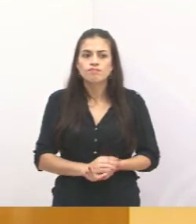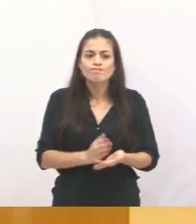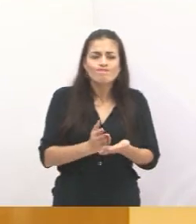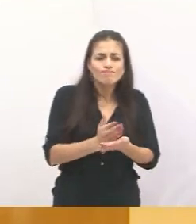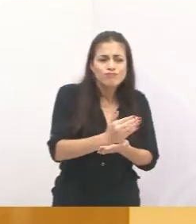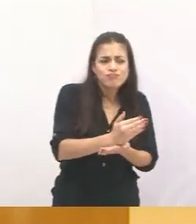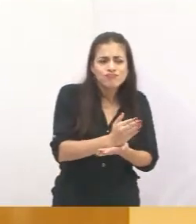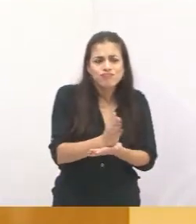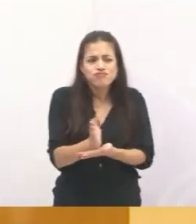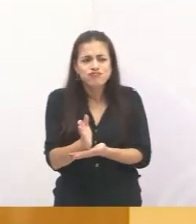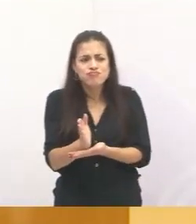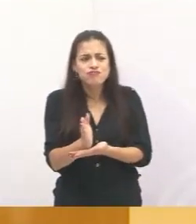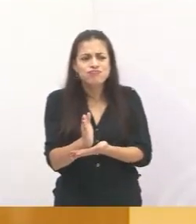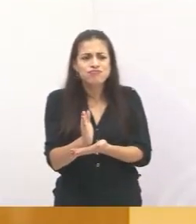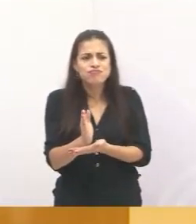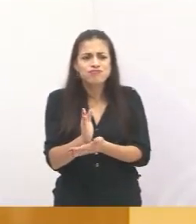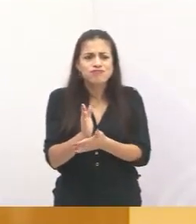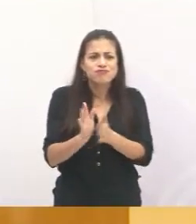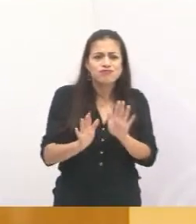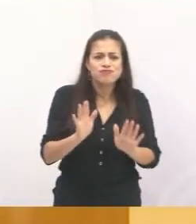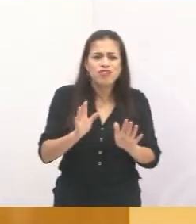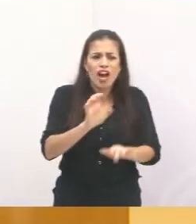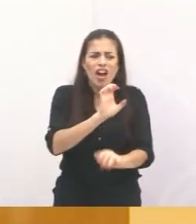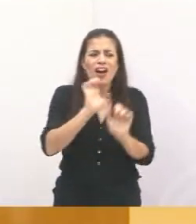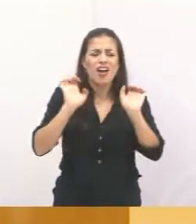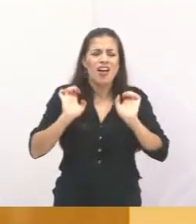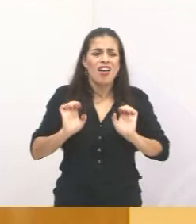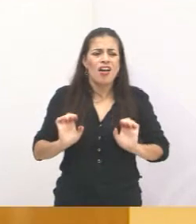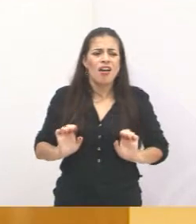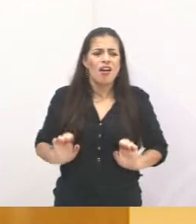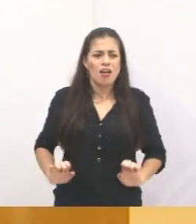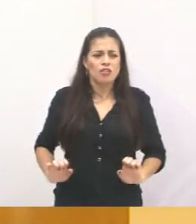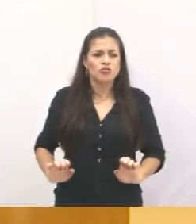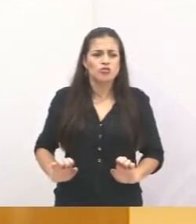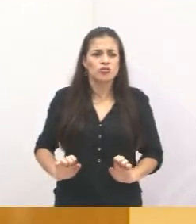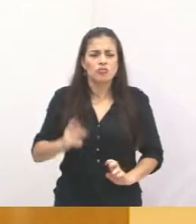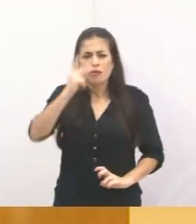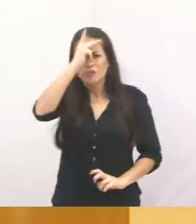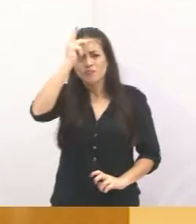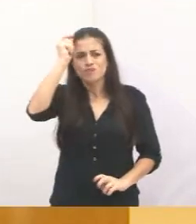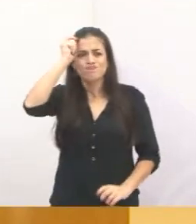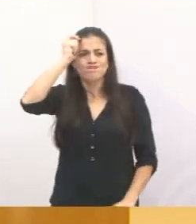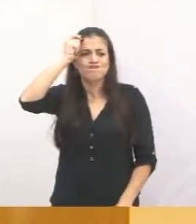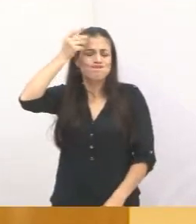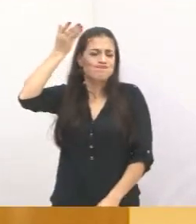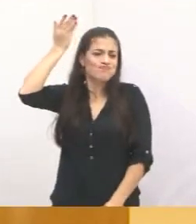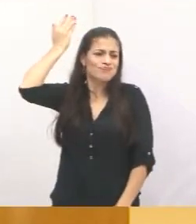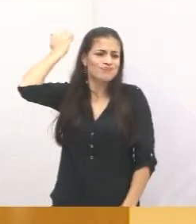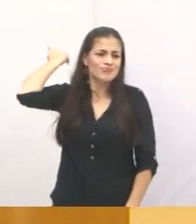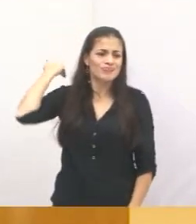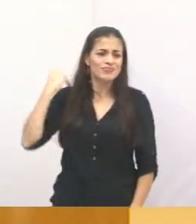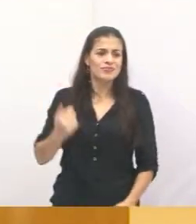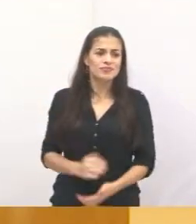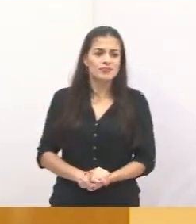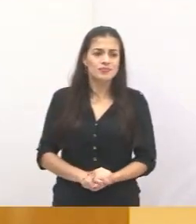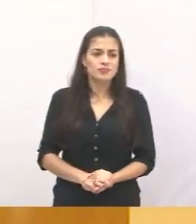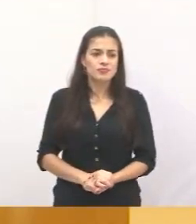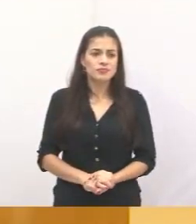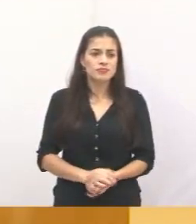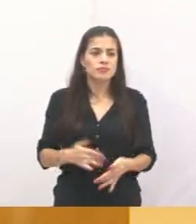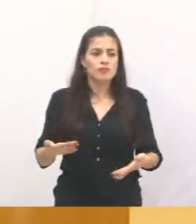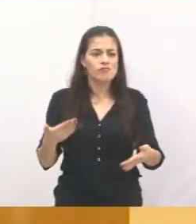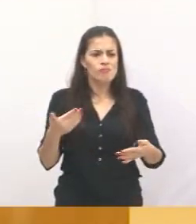desvios, né, segundo ele, éticos, dos prefeitos anteriores, ao me impor uma